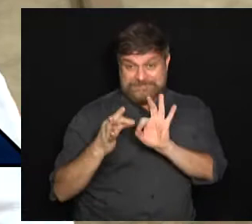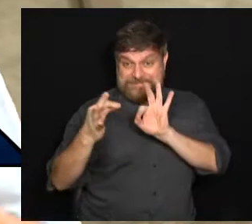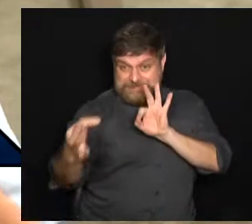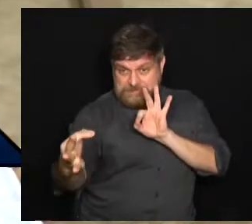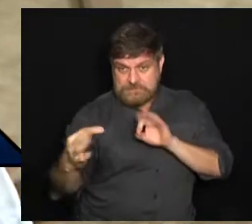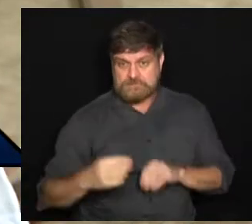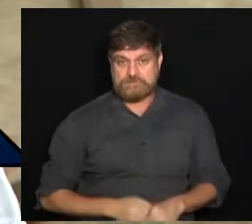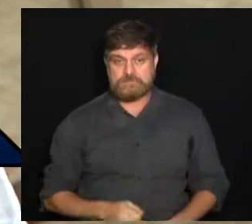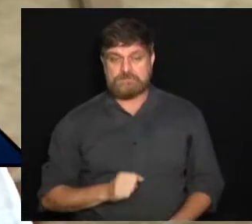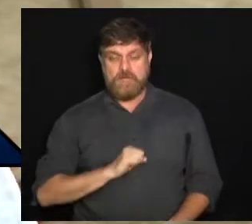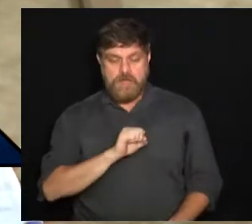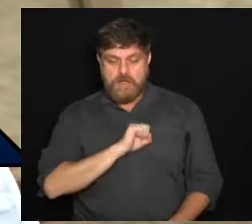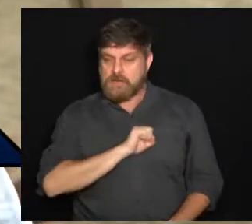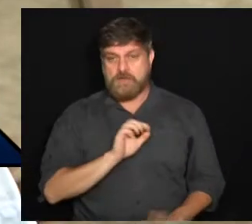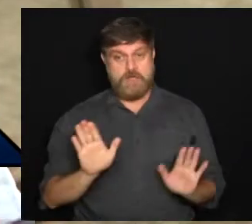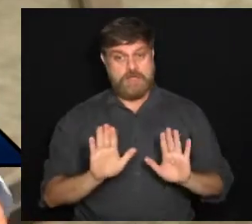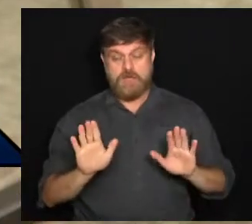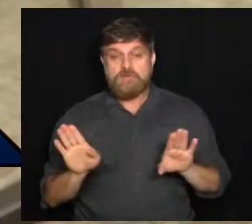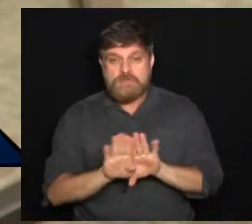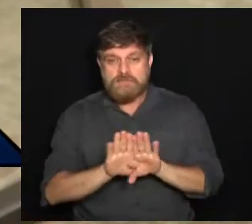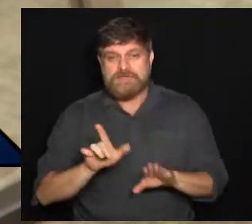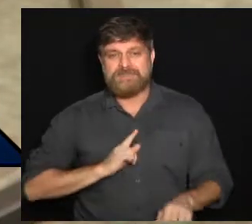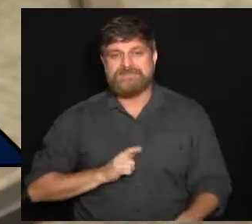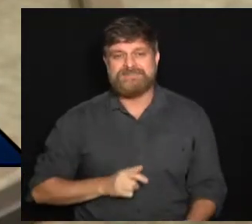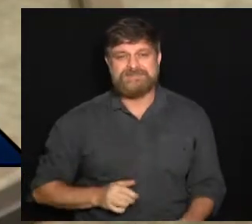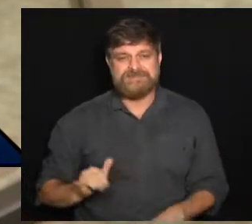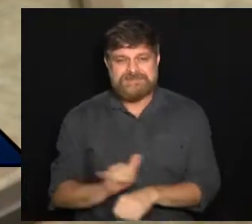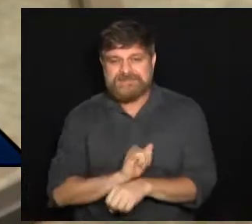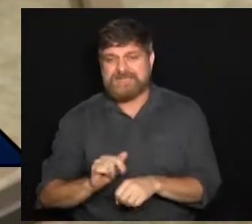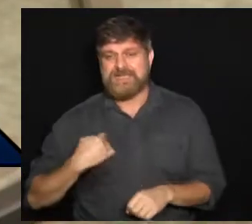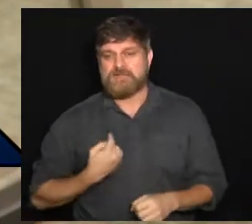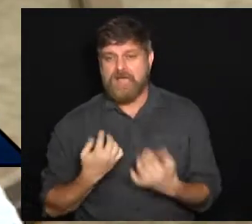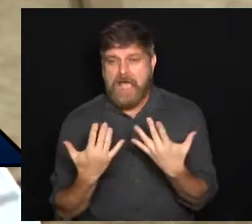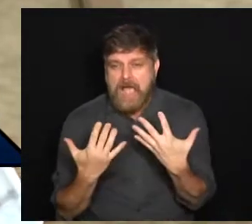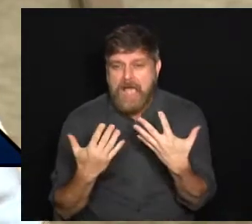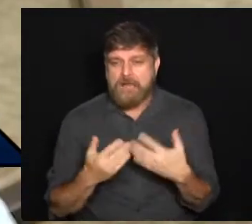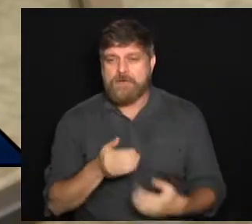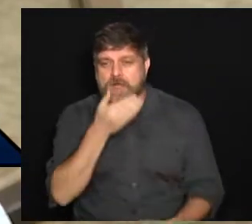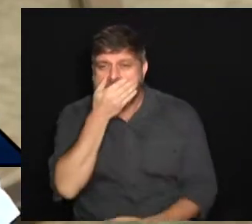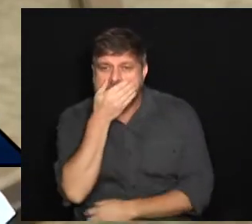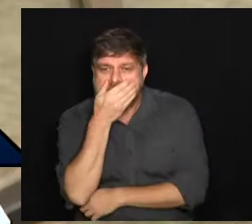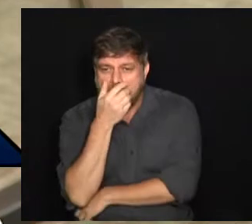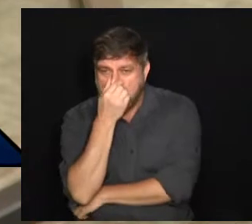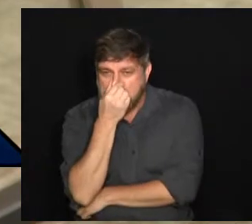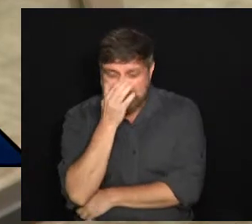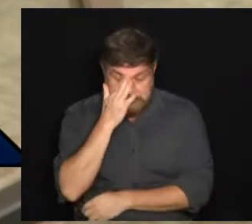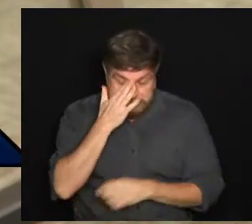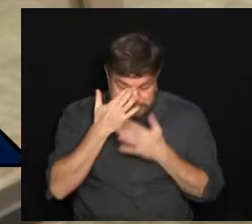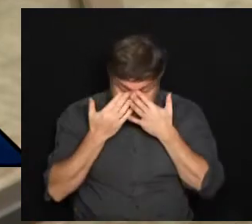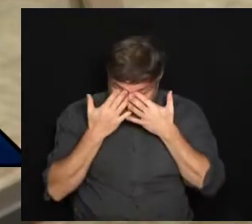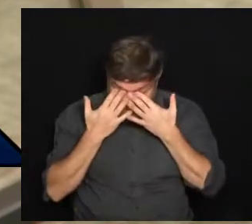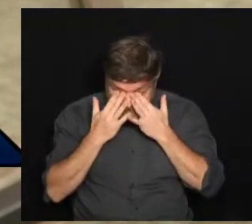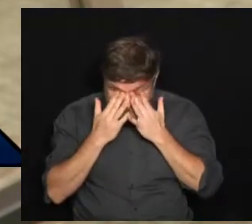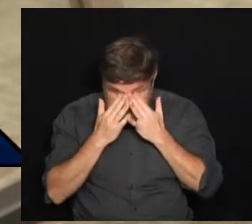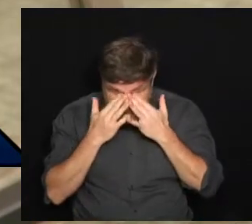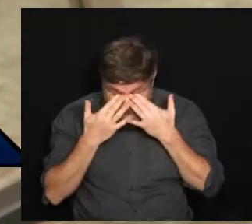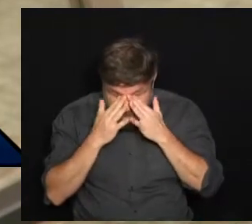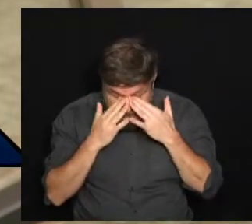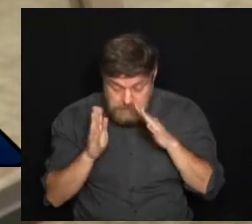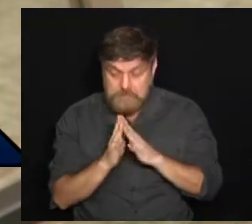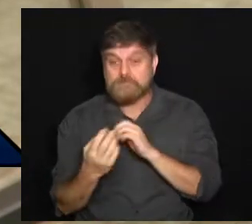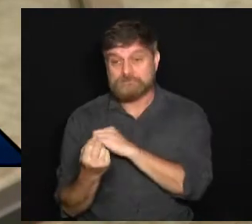tossindo. Uma outra maneira é o seguinte, a gente o tempo todo leva a mão na boca, no nariz, nos olhos, né? E aí as partículas dos vírus